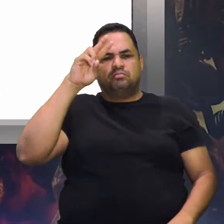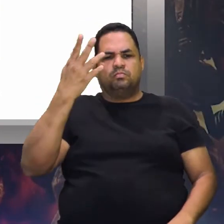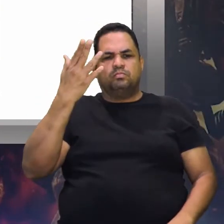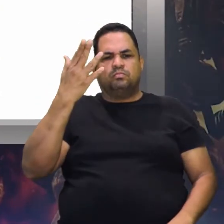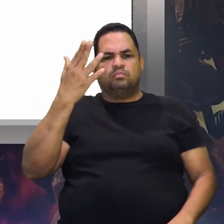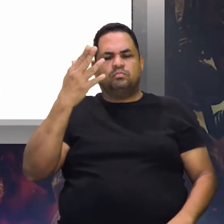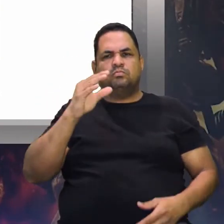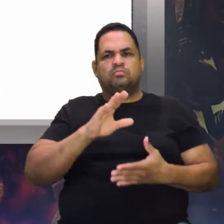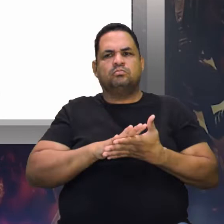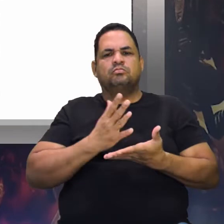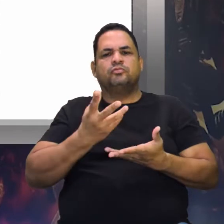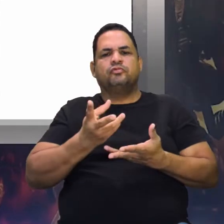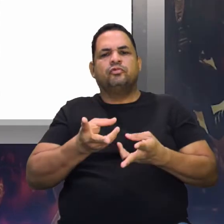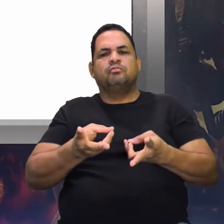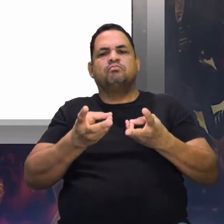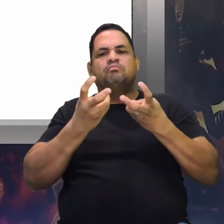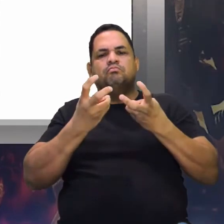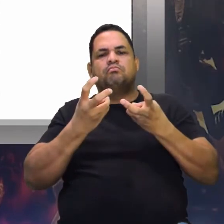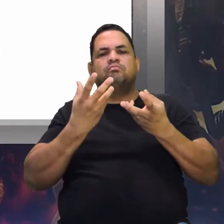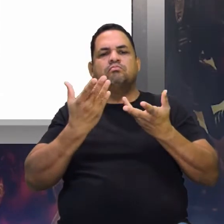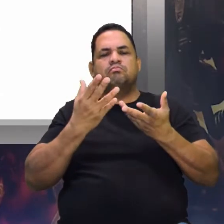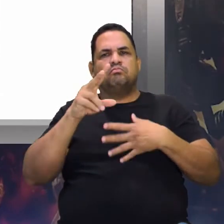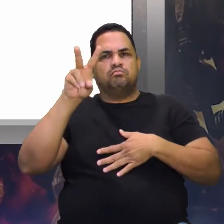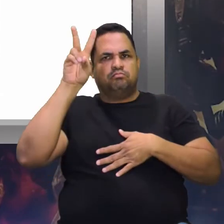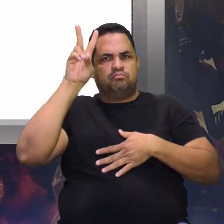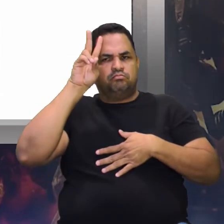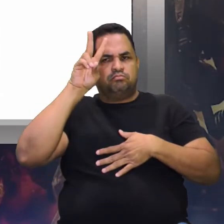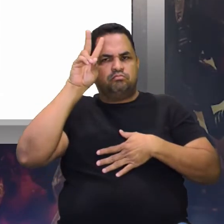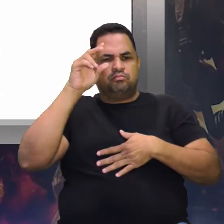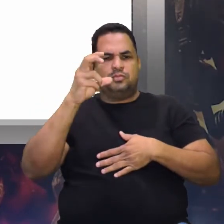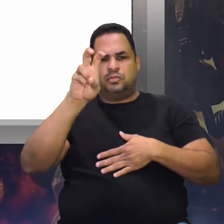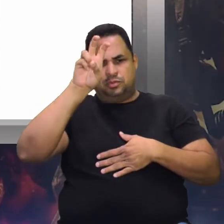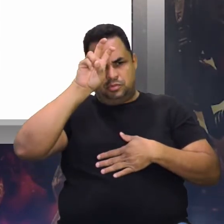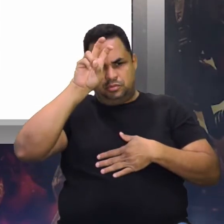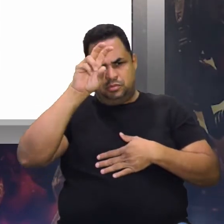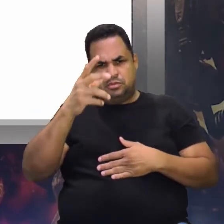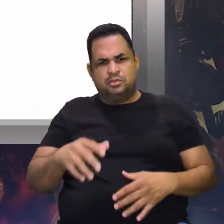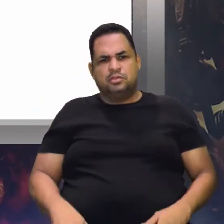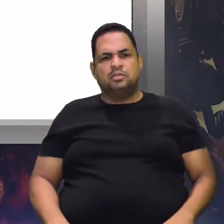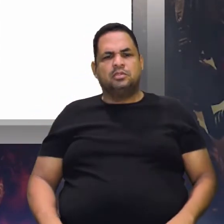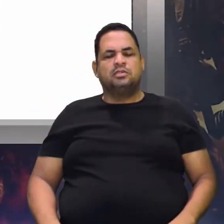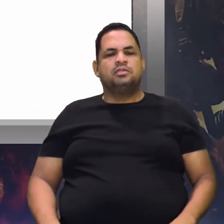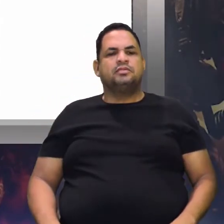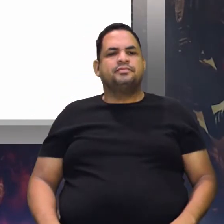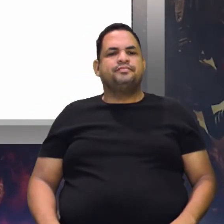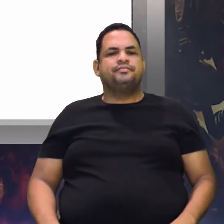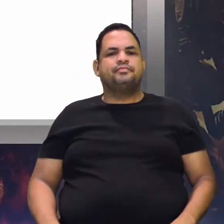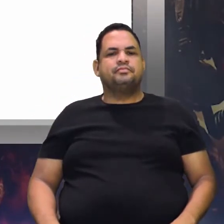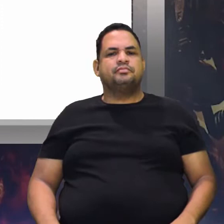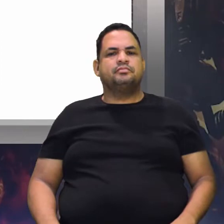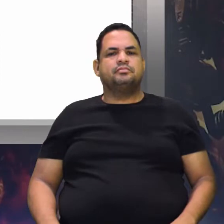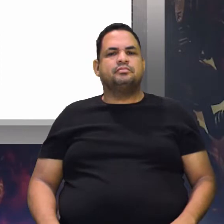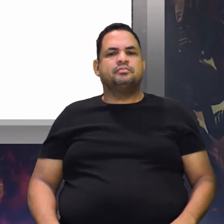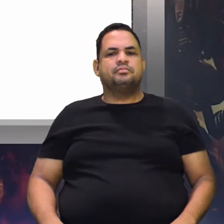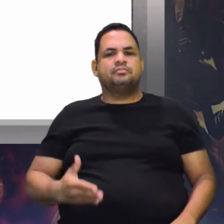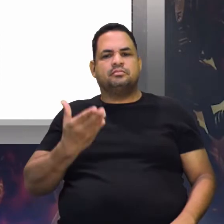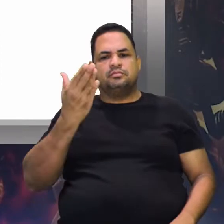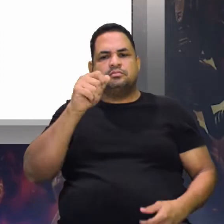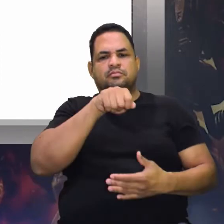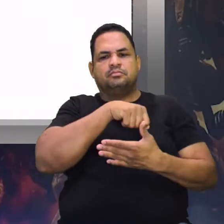vão tirar a história do Egito? E a história do Egito, ela está